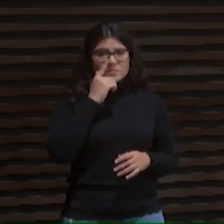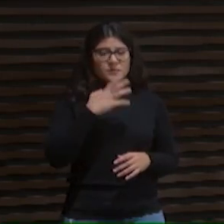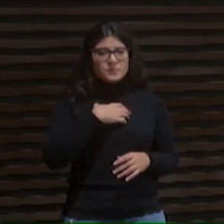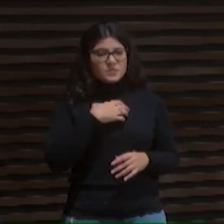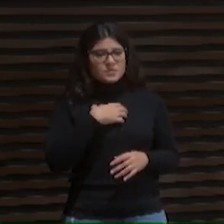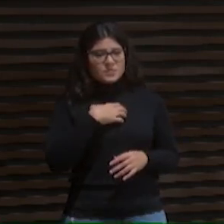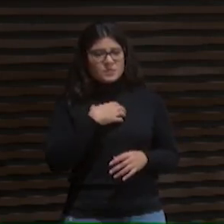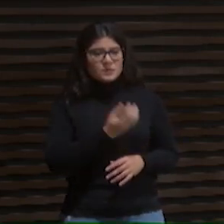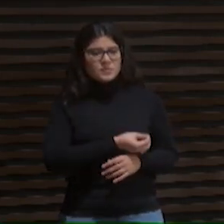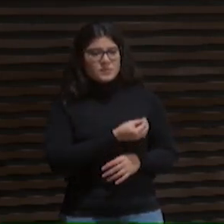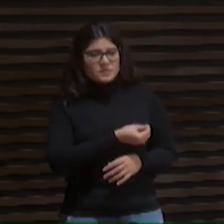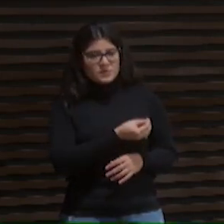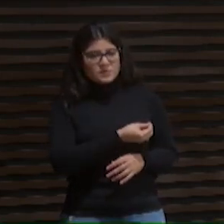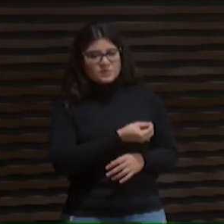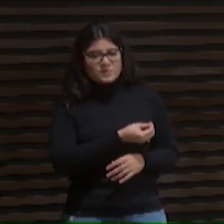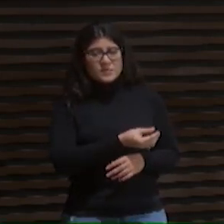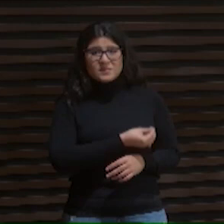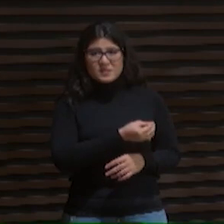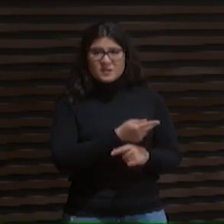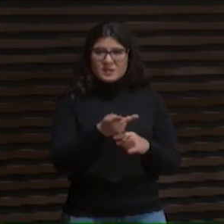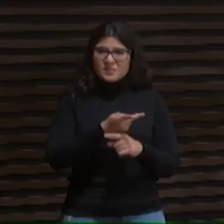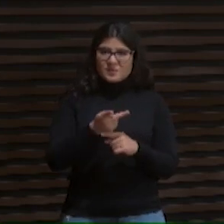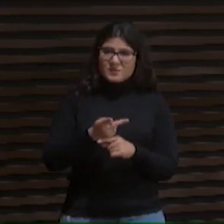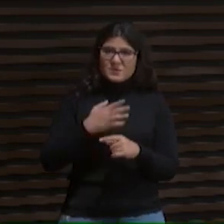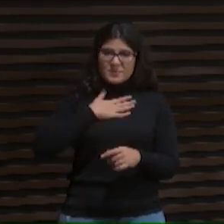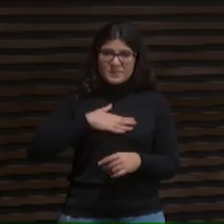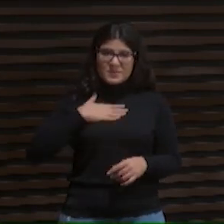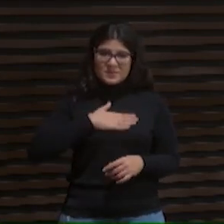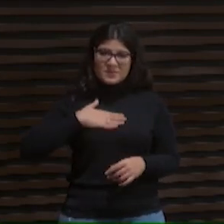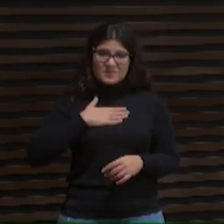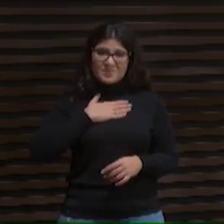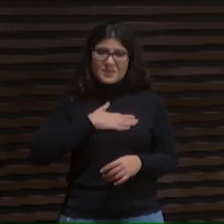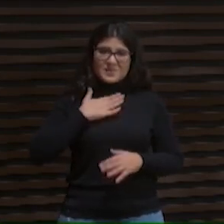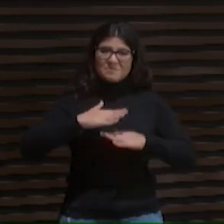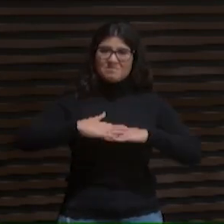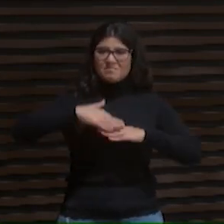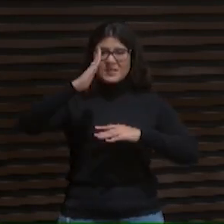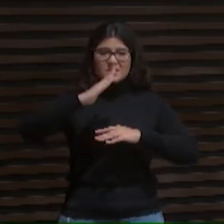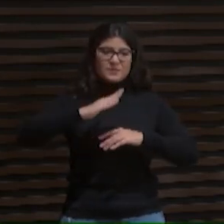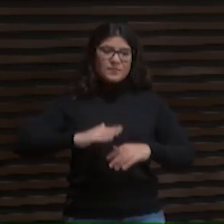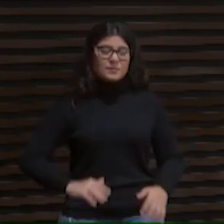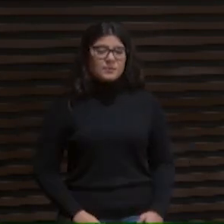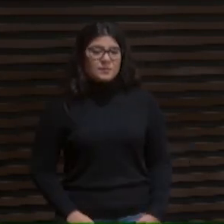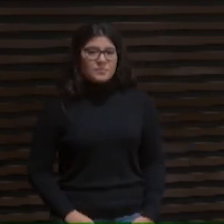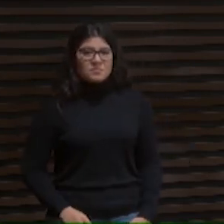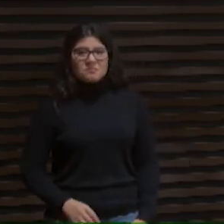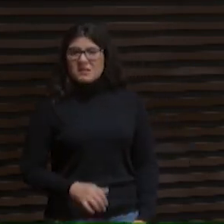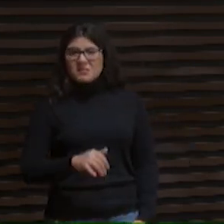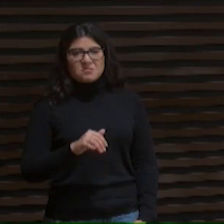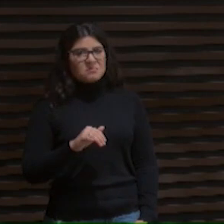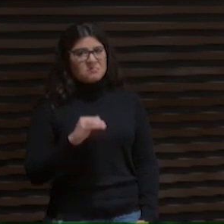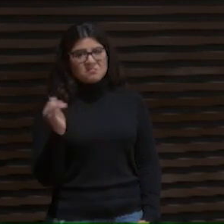a vida é a busca do prazer e do prazer extremo. Não importa o meio, um olhar